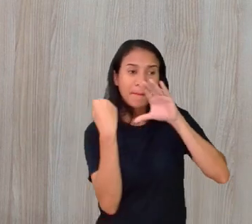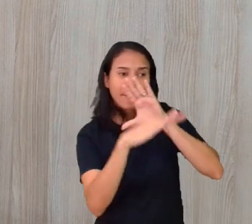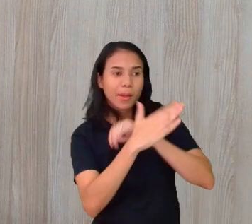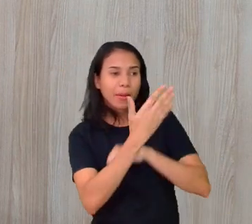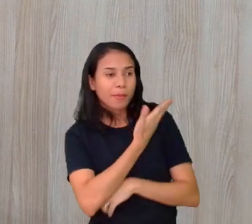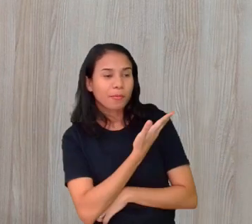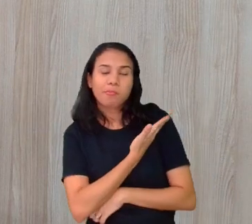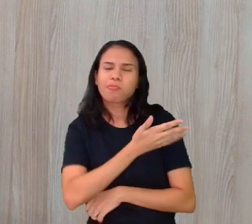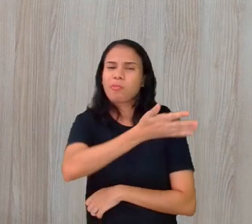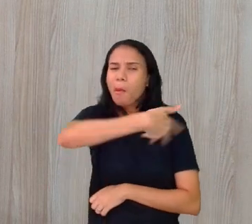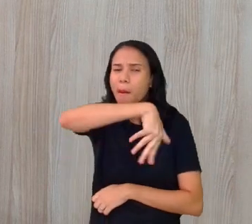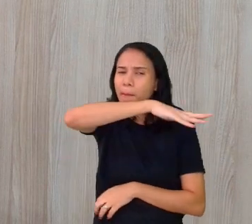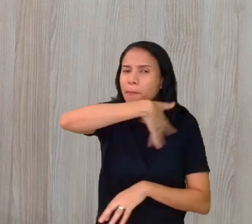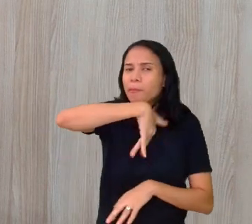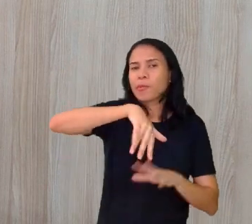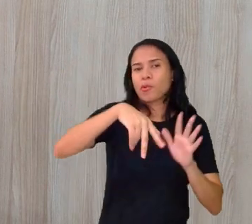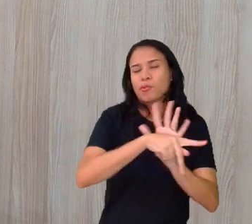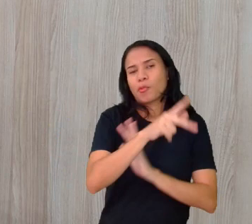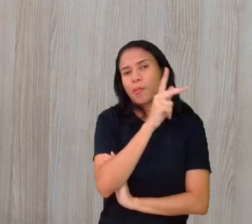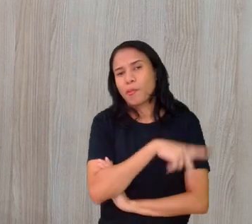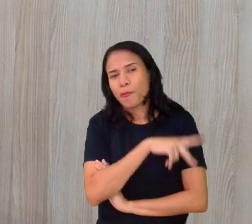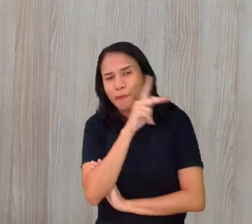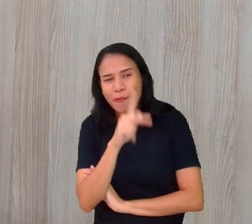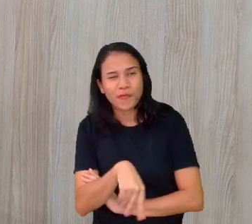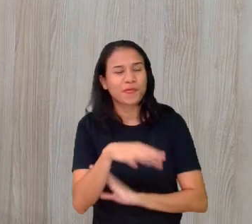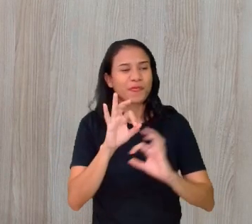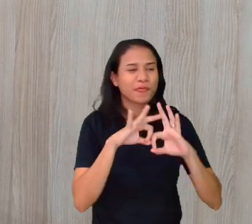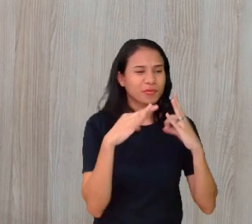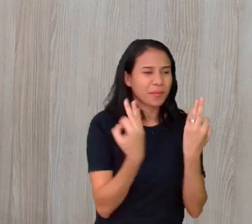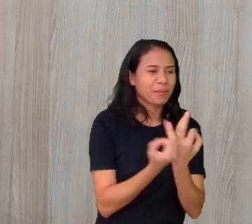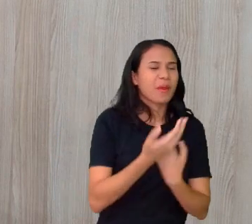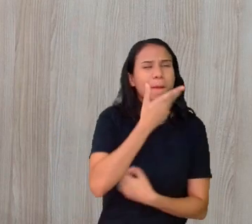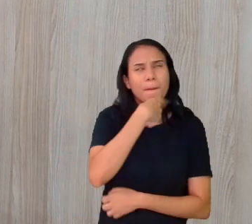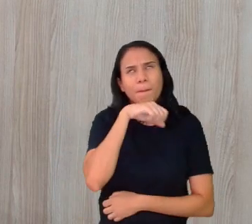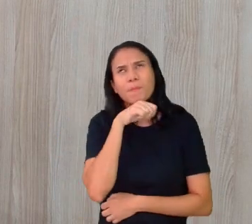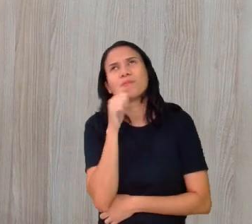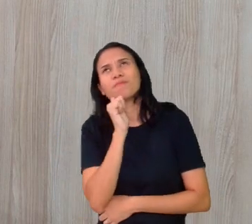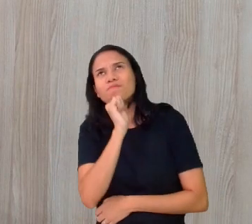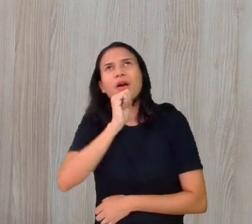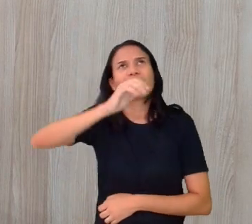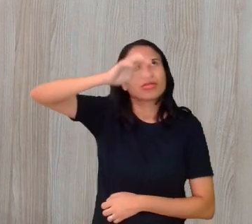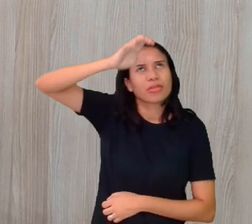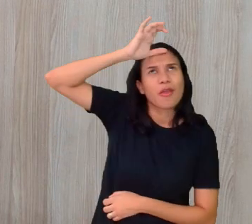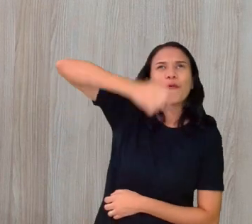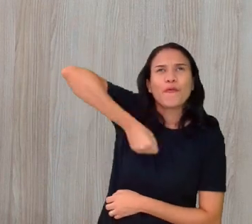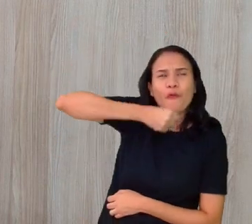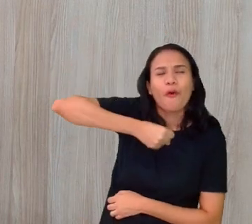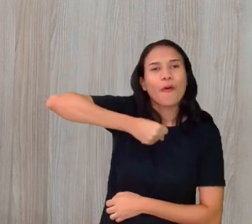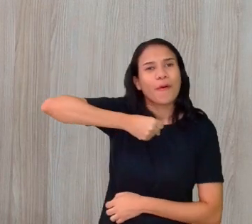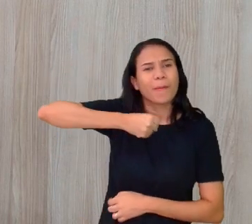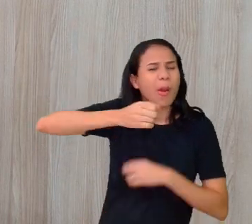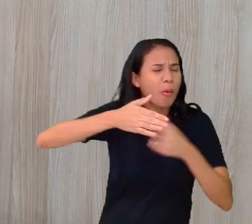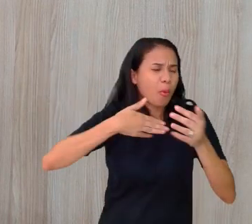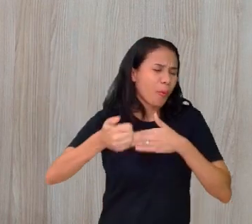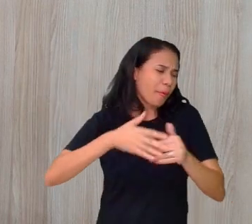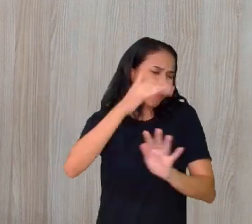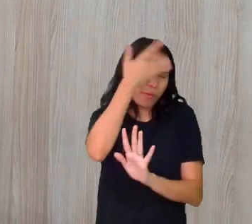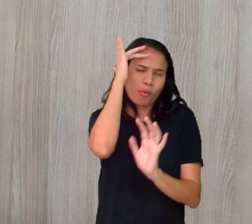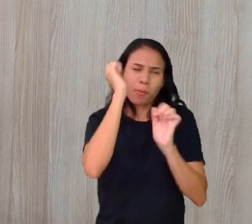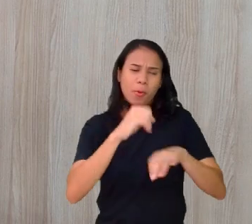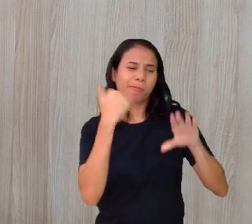para sua colega, o seu professor, professora, pai, mãe, tio, tia, avô, avó, para quem você